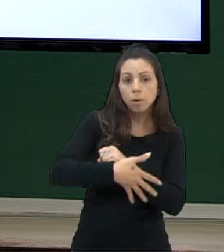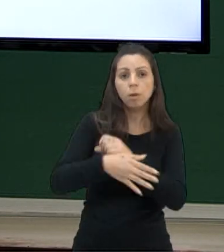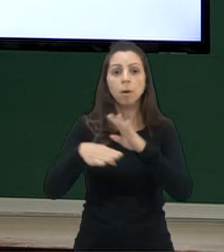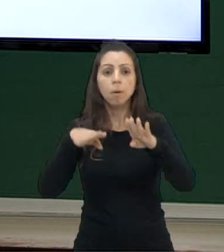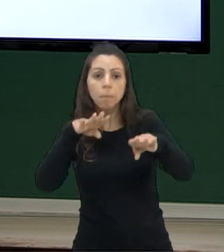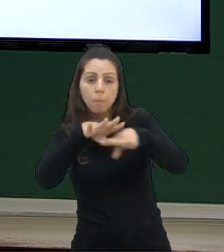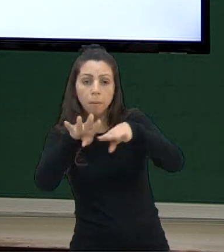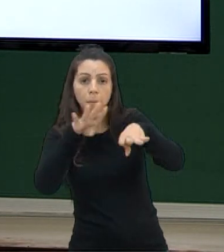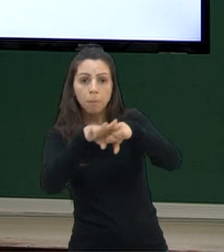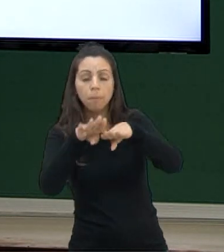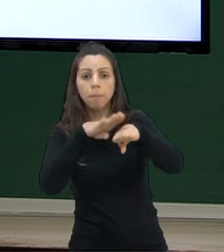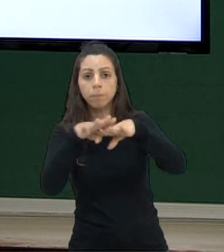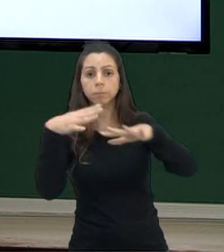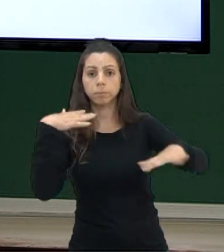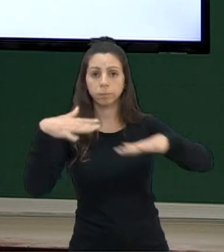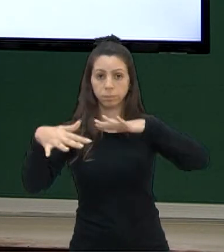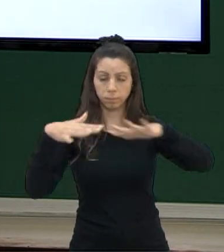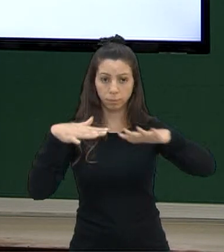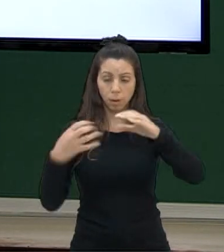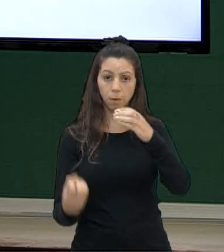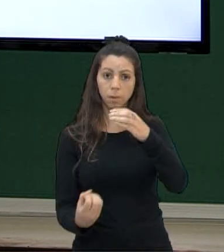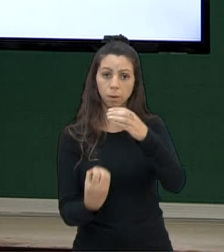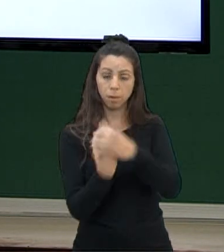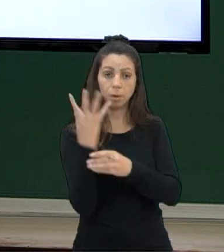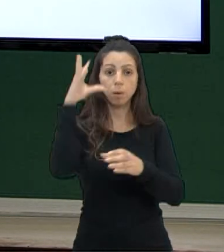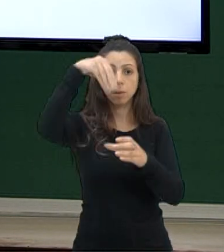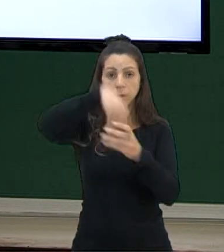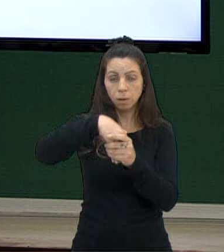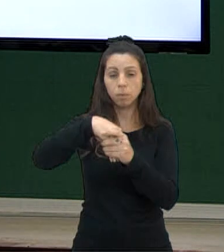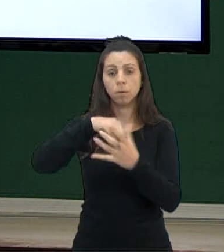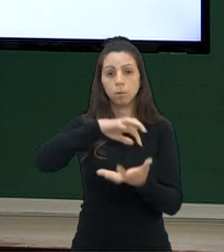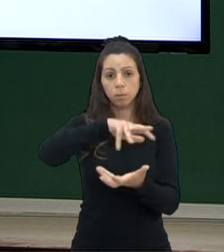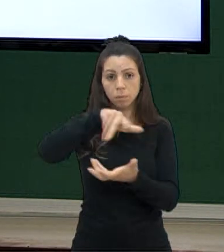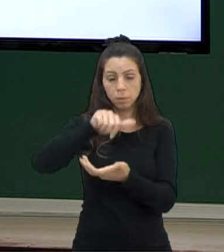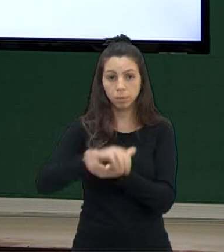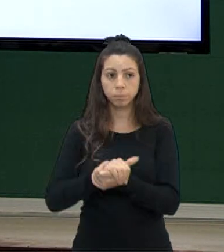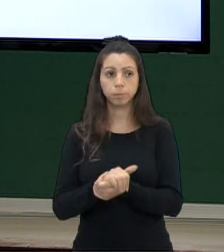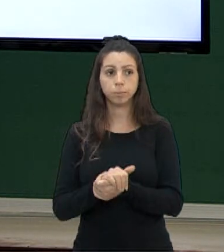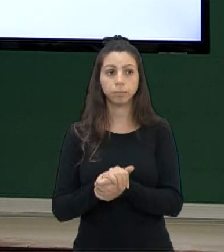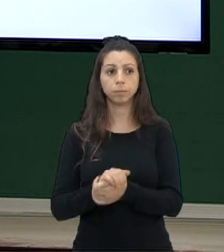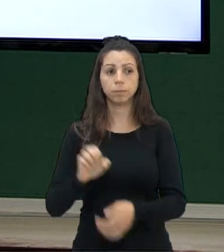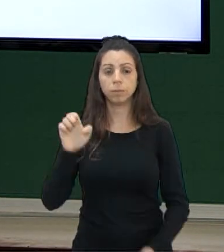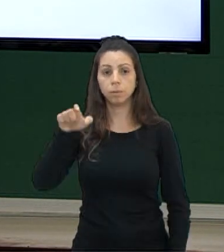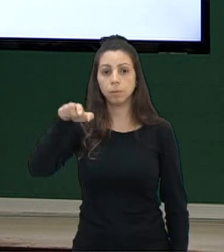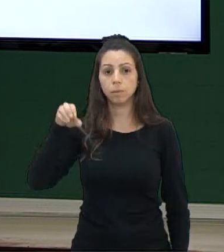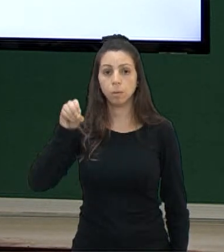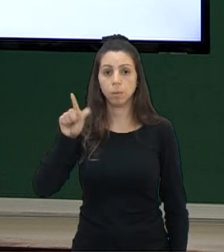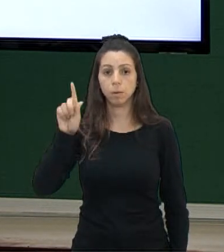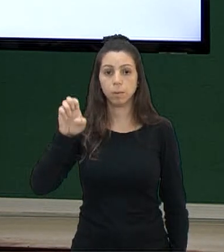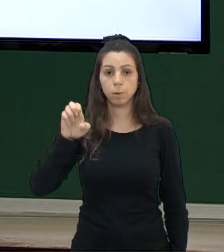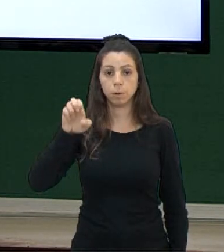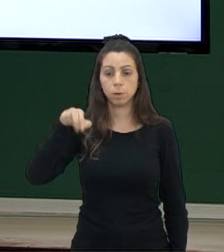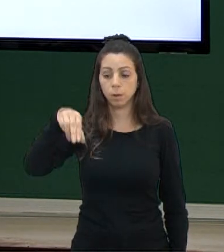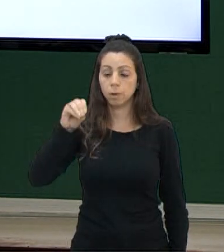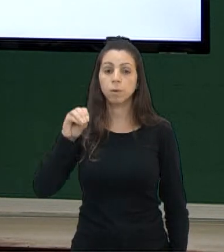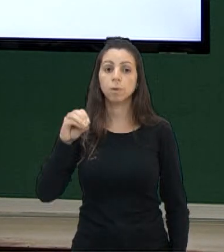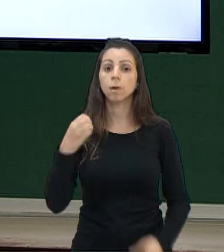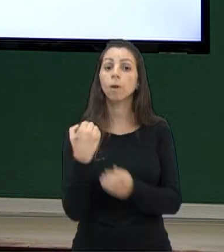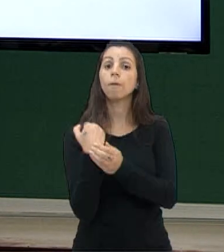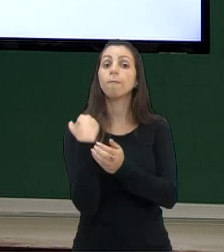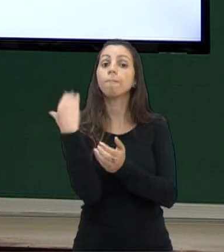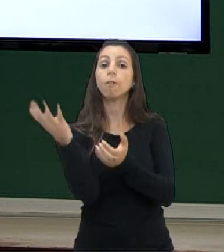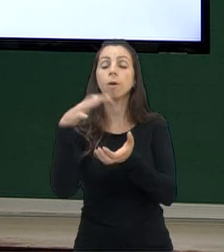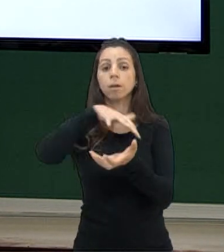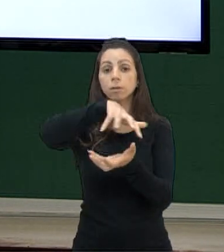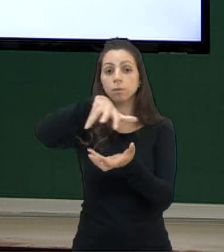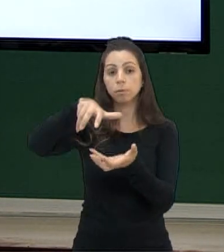tectônicas, são essas ações que têm a sua origem no interior do planeta. Já os agentes externos, os agentes exógenos,